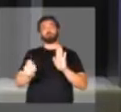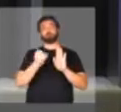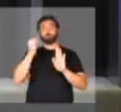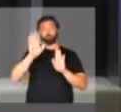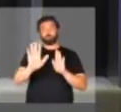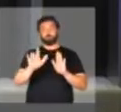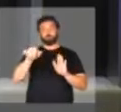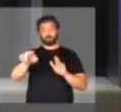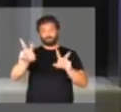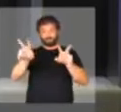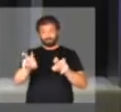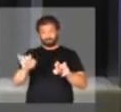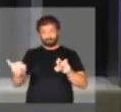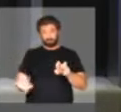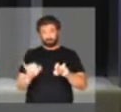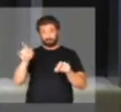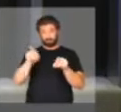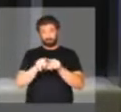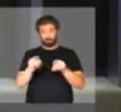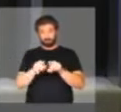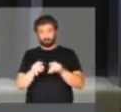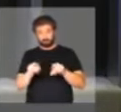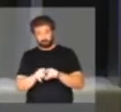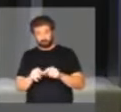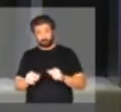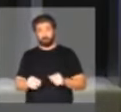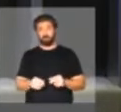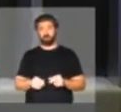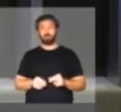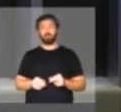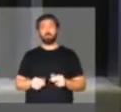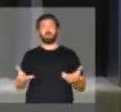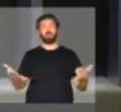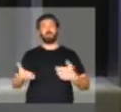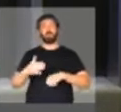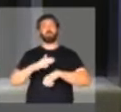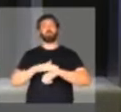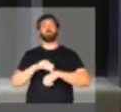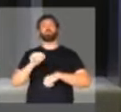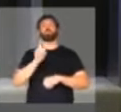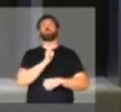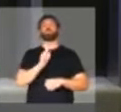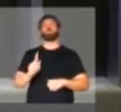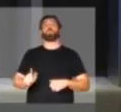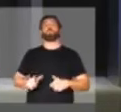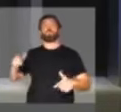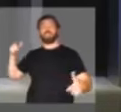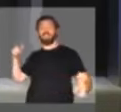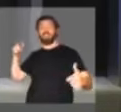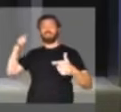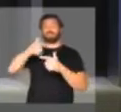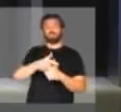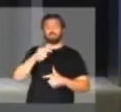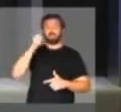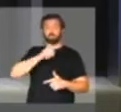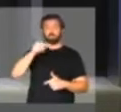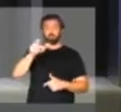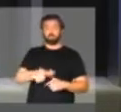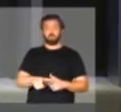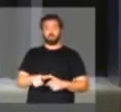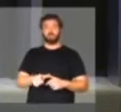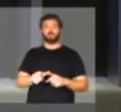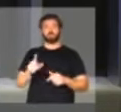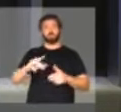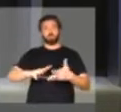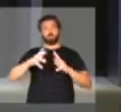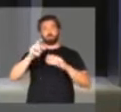E este tema é importante também, deputados e deputadas, no momento em que o governo ataca as mulheres com